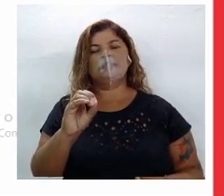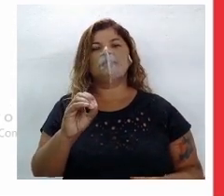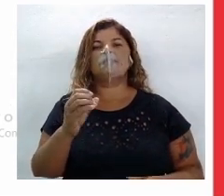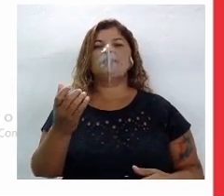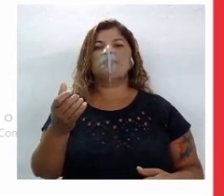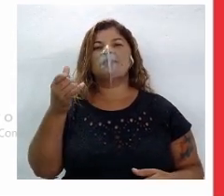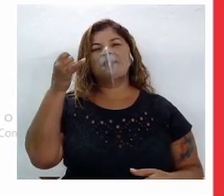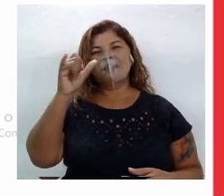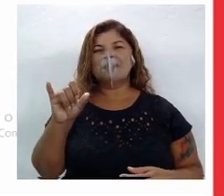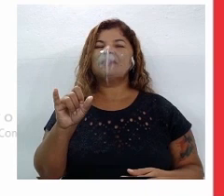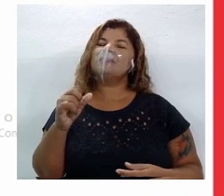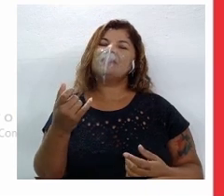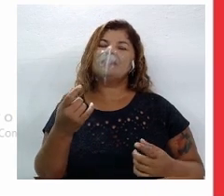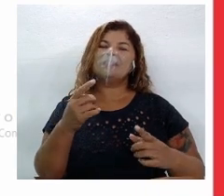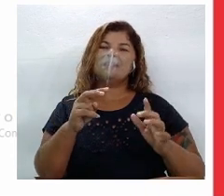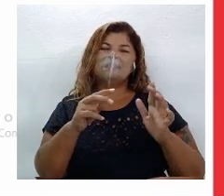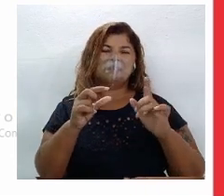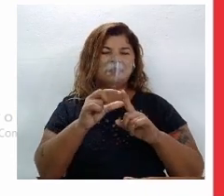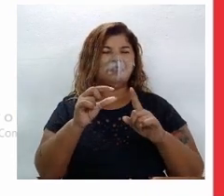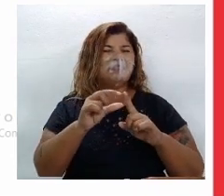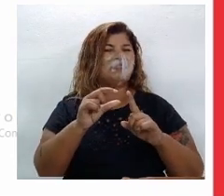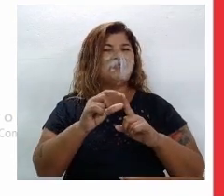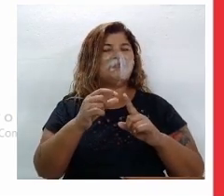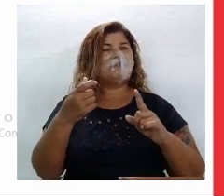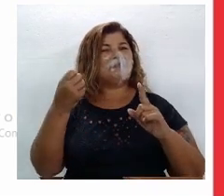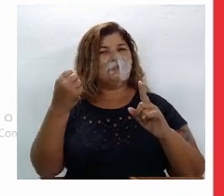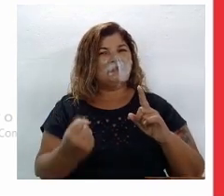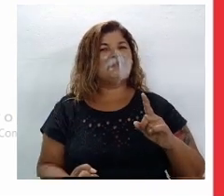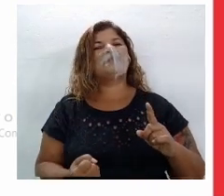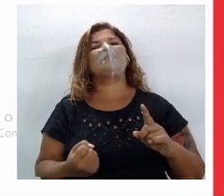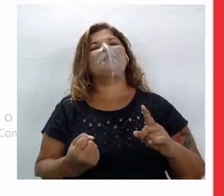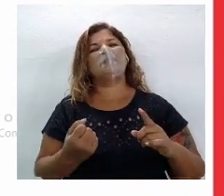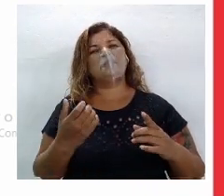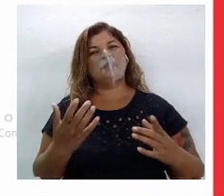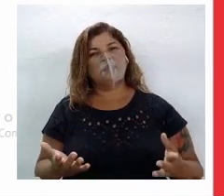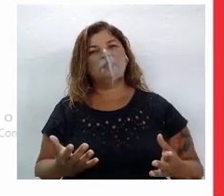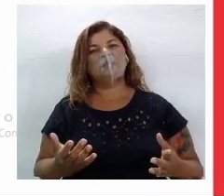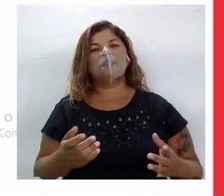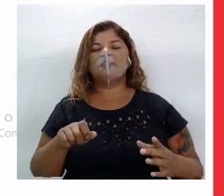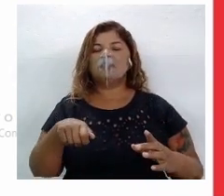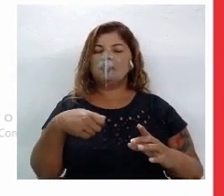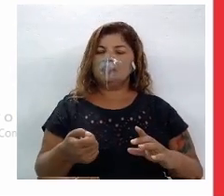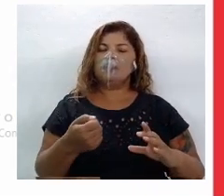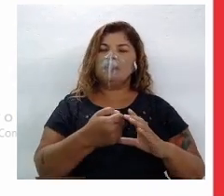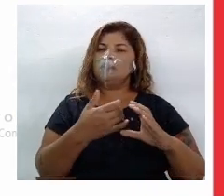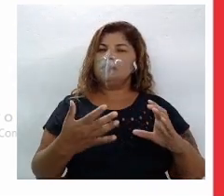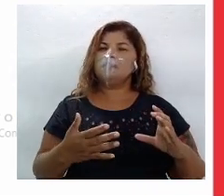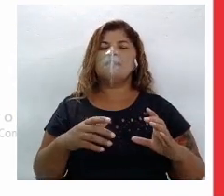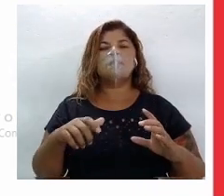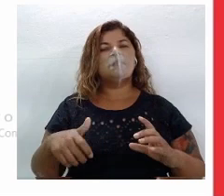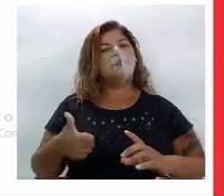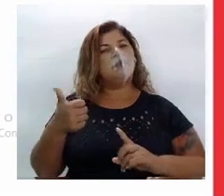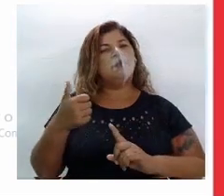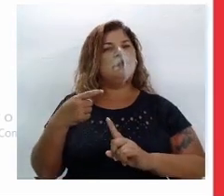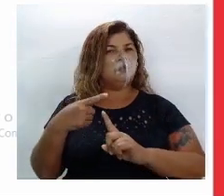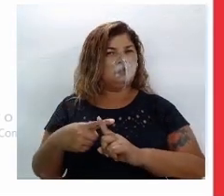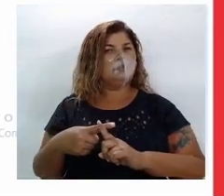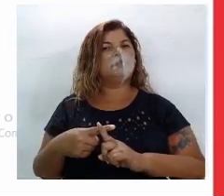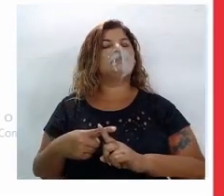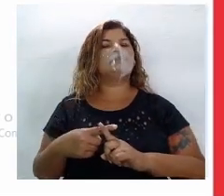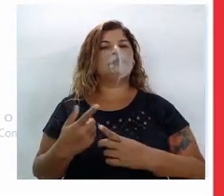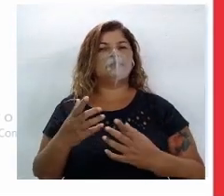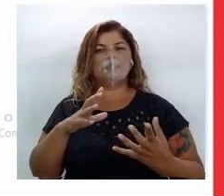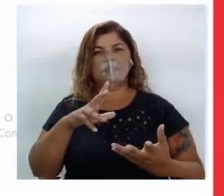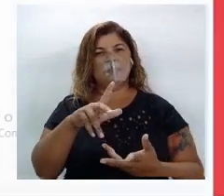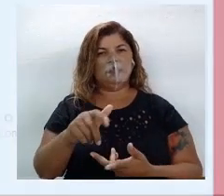conotação polêmica, ou seja, o sentido polêmico da palavra e dando uma característica mais positiva e